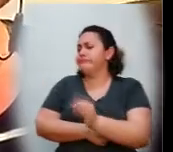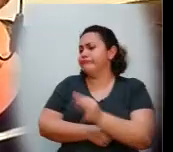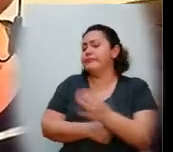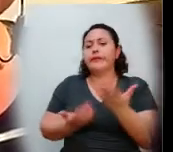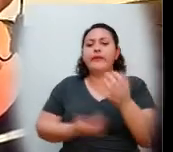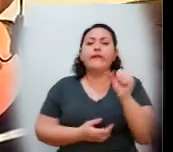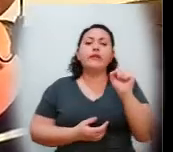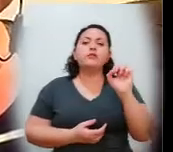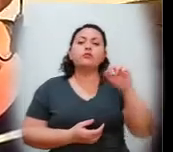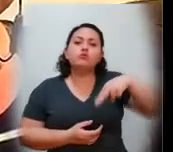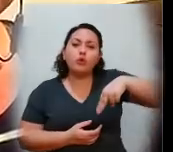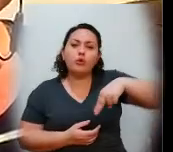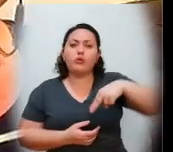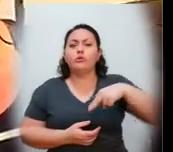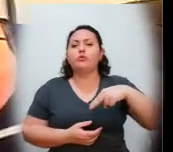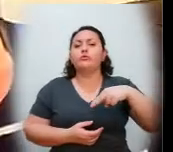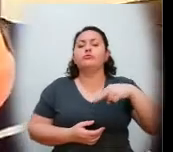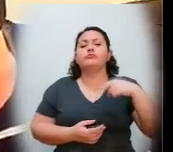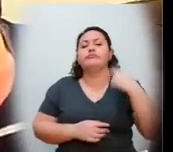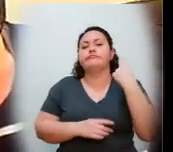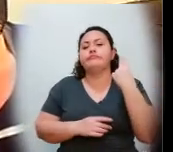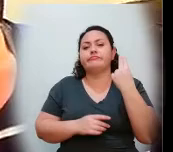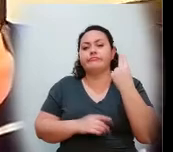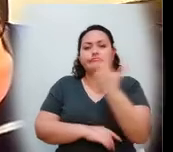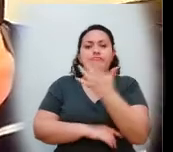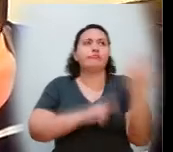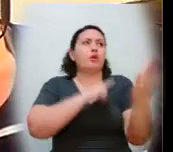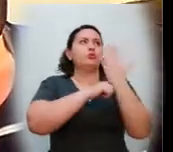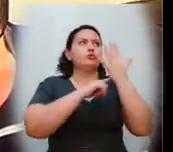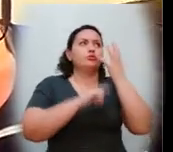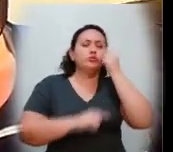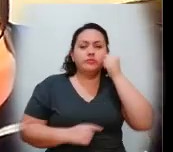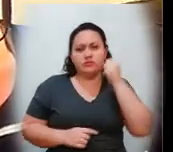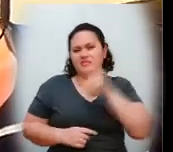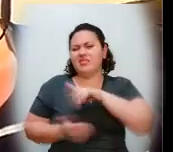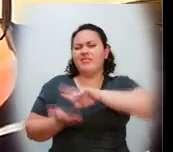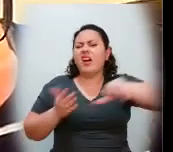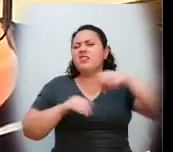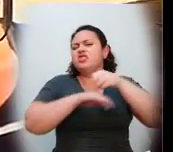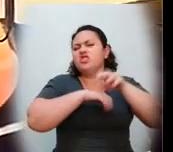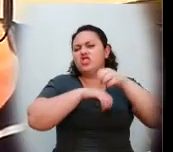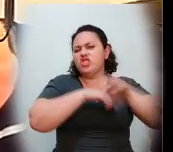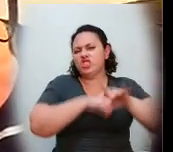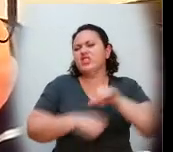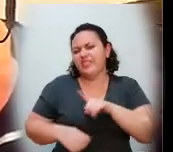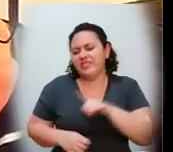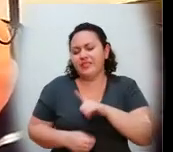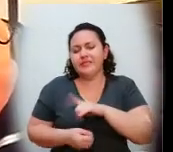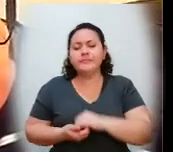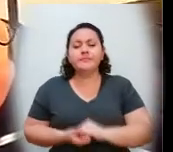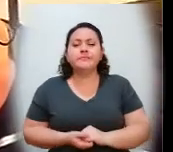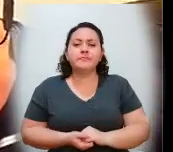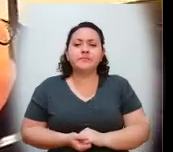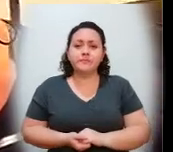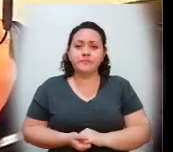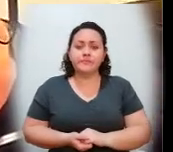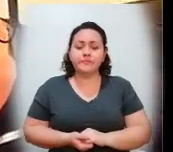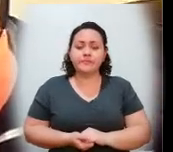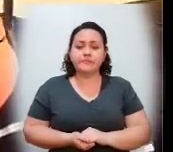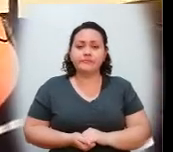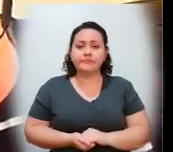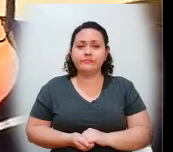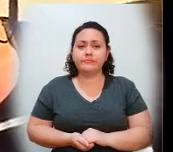se colocar ali sons para adormecer, eles vão ter uma série de dicas ali